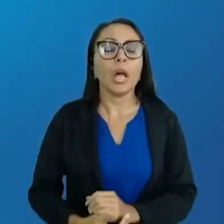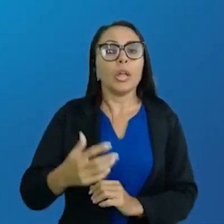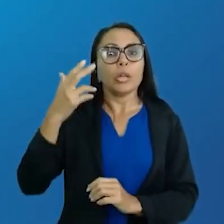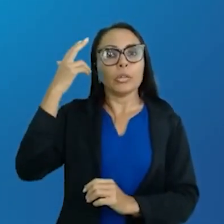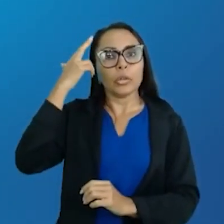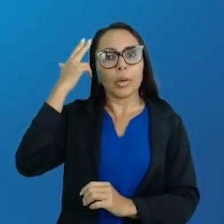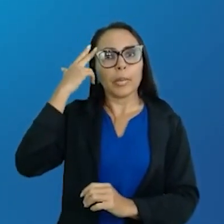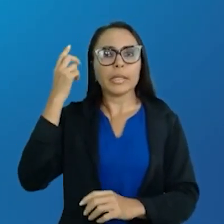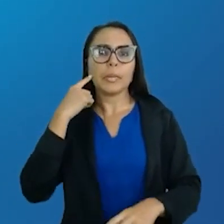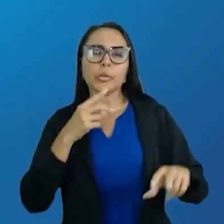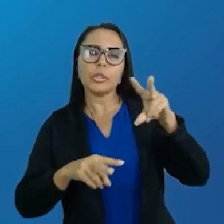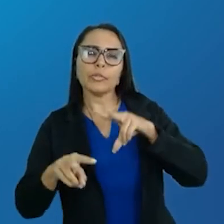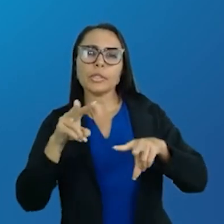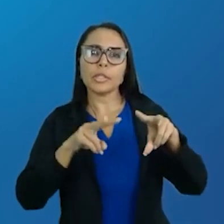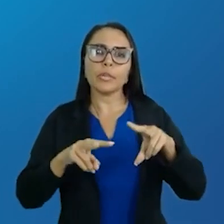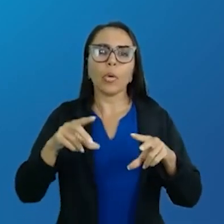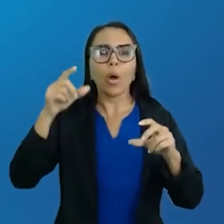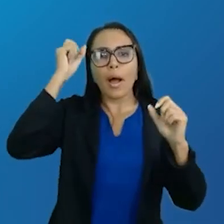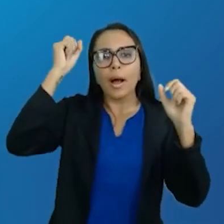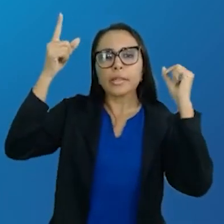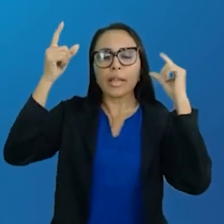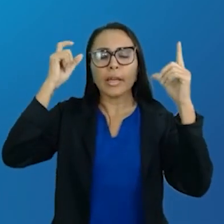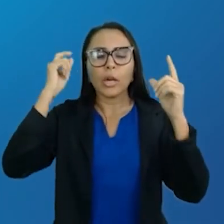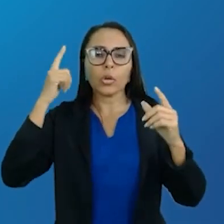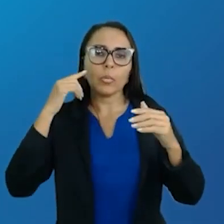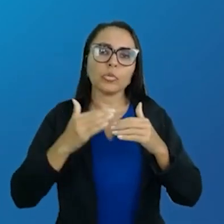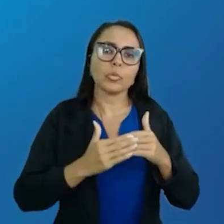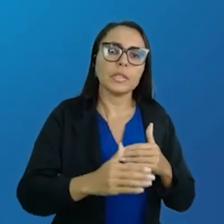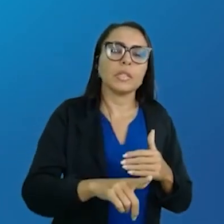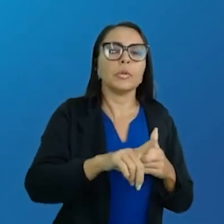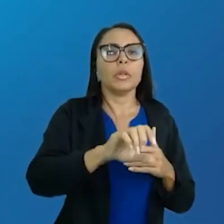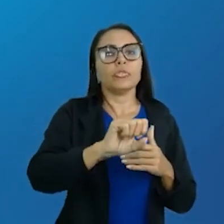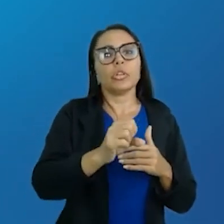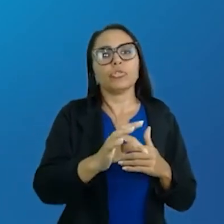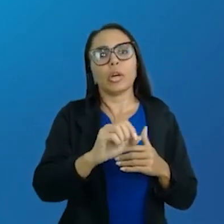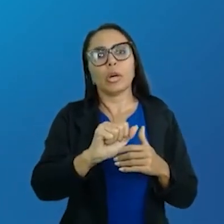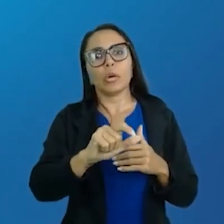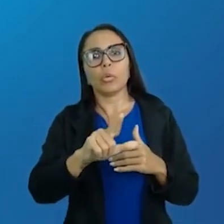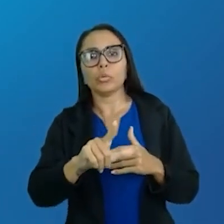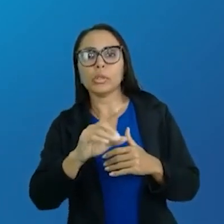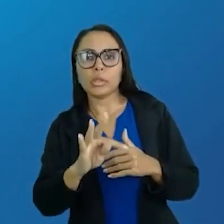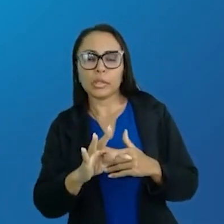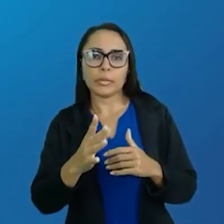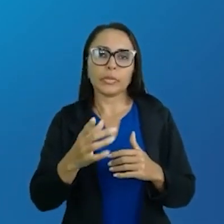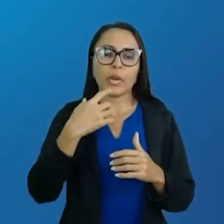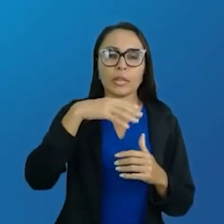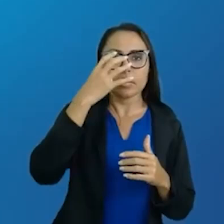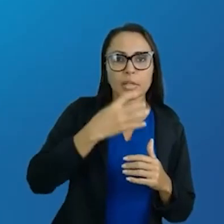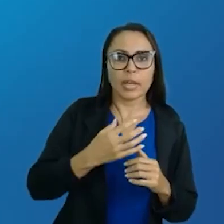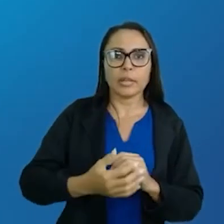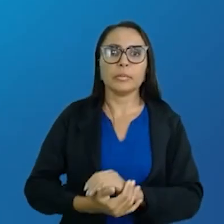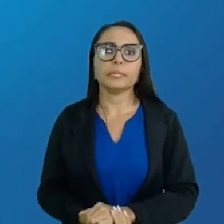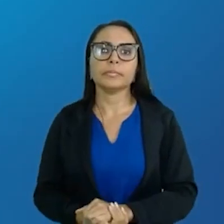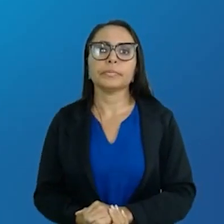meio divisível a ideia sobre quantos princípios de Gestalt existem. Alguns falam em 8, outros falam em 7. Eu vou trabalhar com 8,